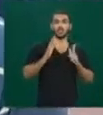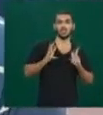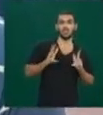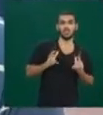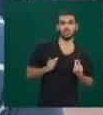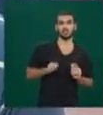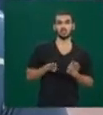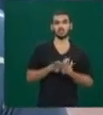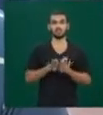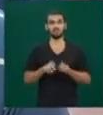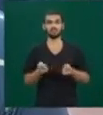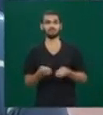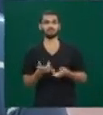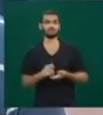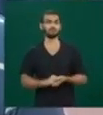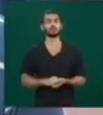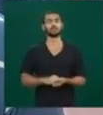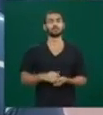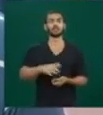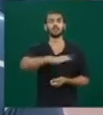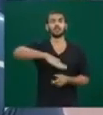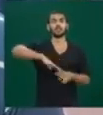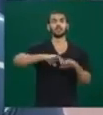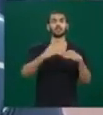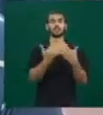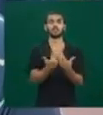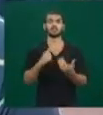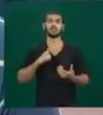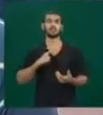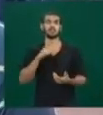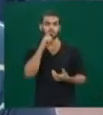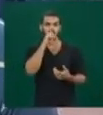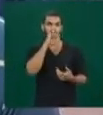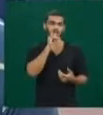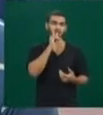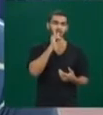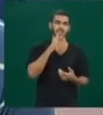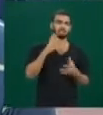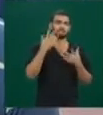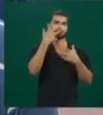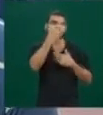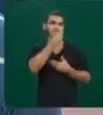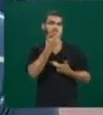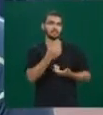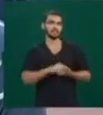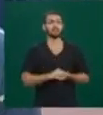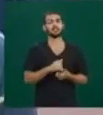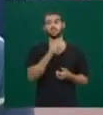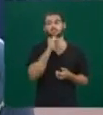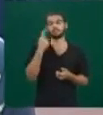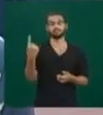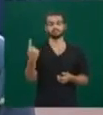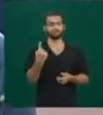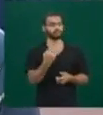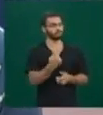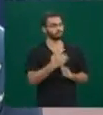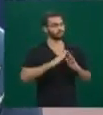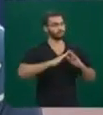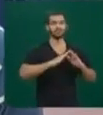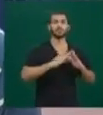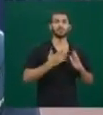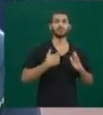e esterilização, a comunidade corre muito risco, principalmente na beleza, né? Você vai para embelezar, você